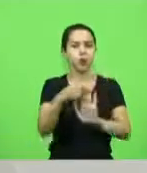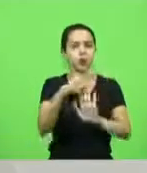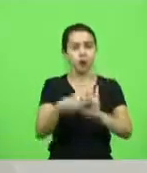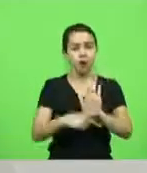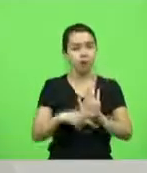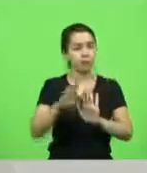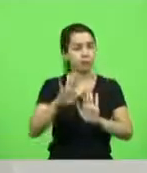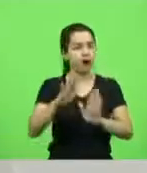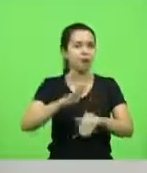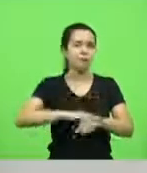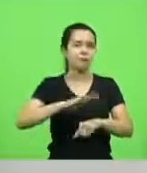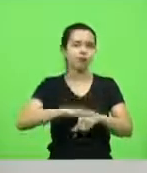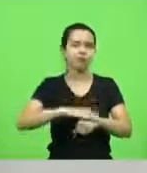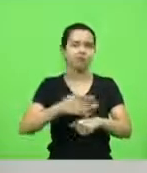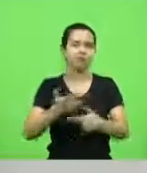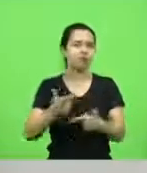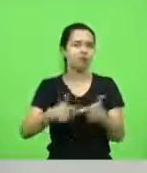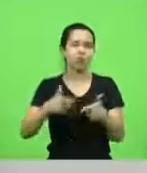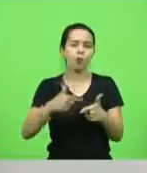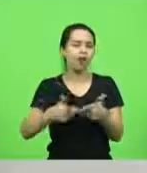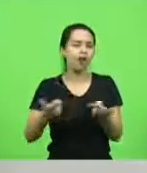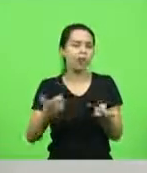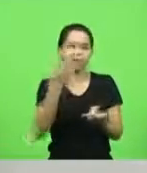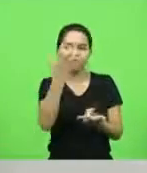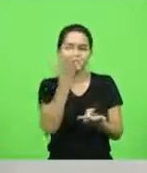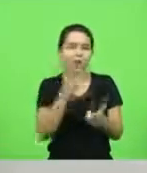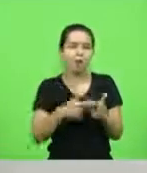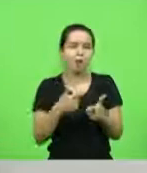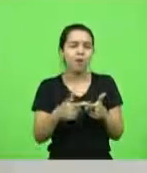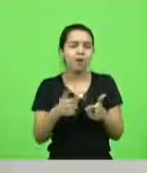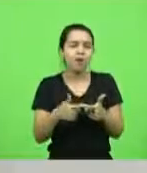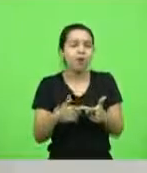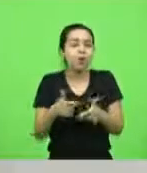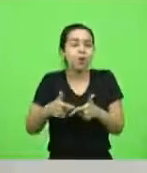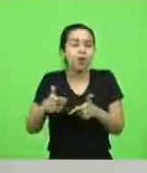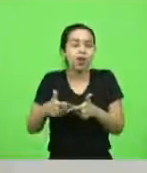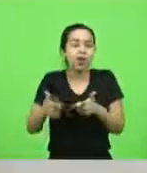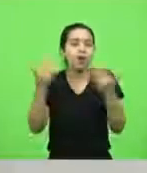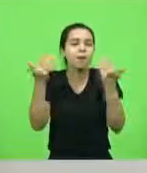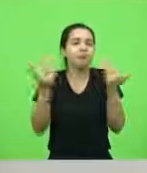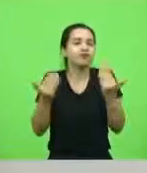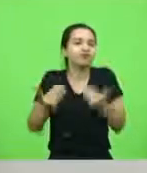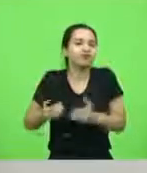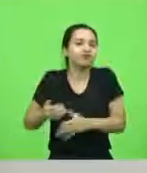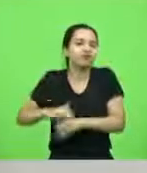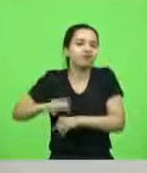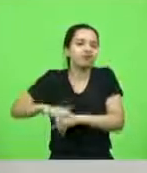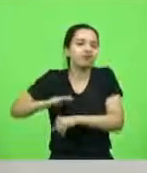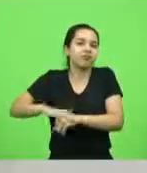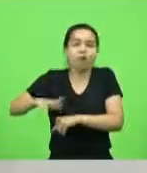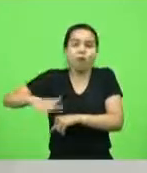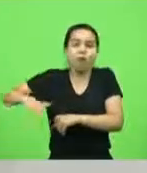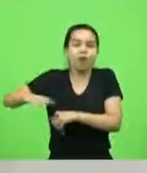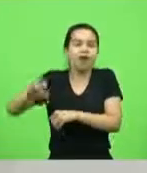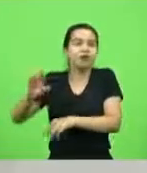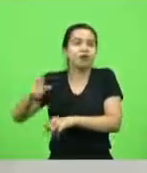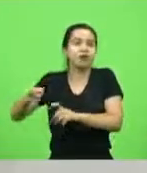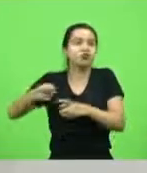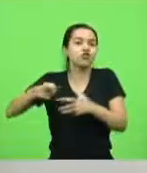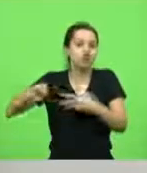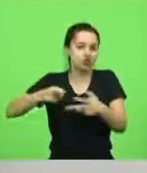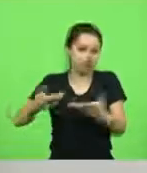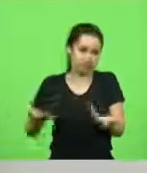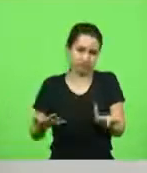mas de origem é um problema muito sério porque ele ele tinha visto de origem era para vir do executivo para o legislativo e não contrário